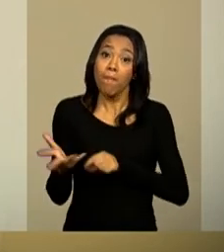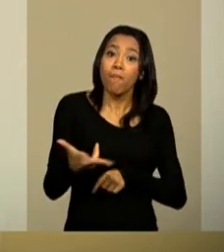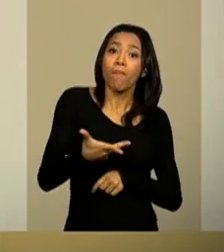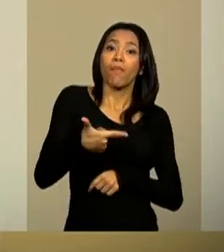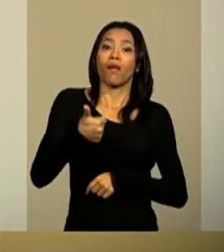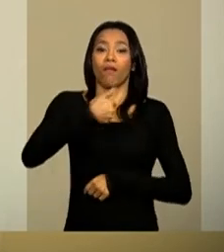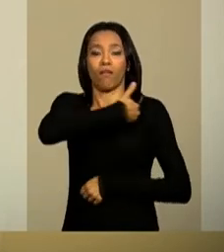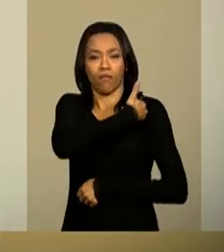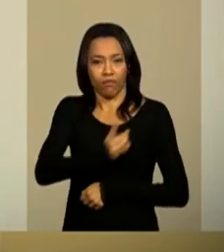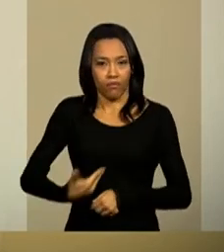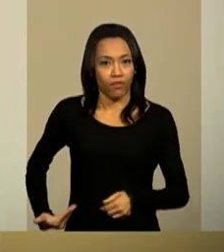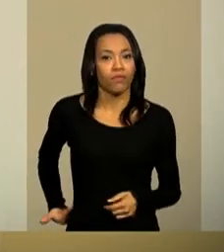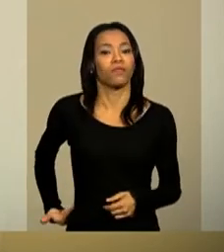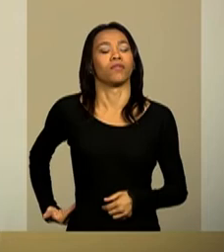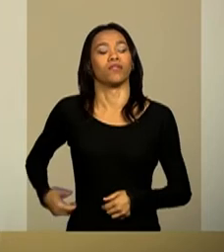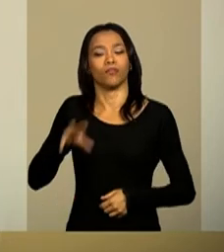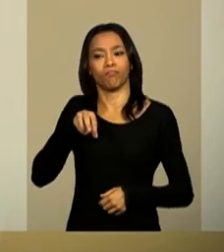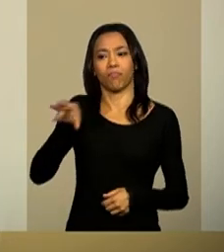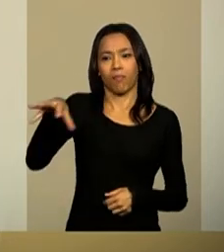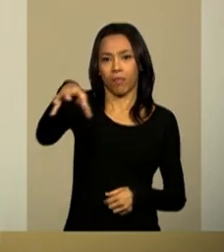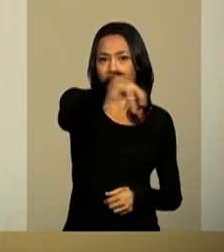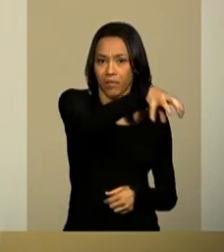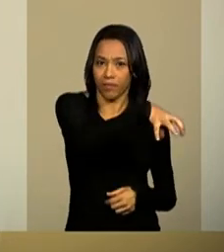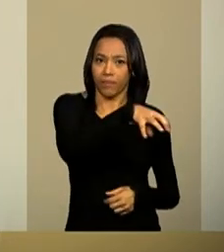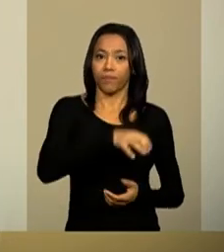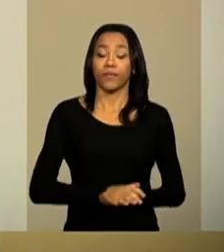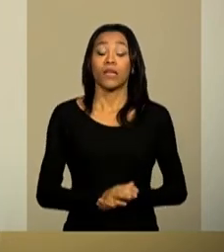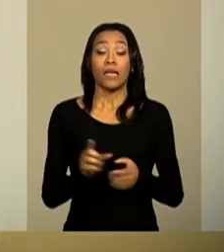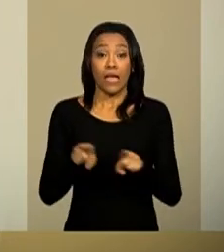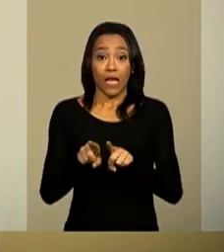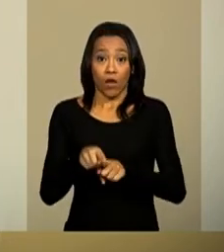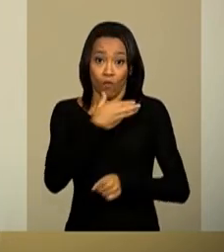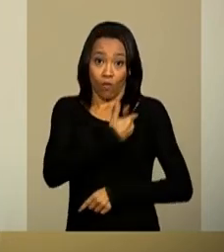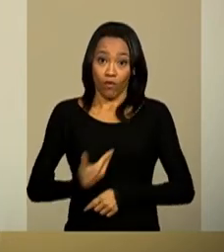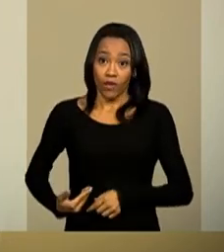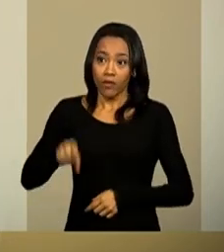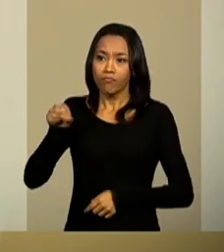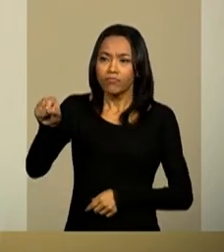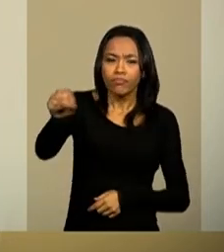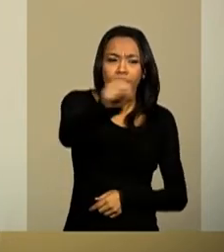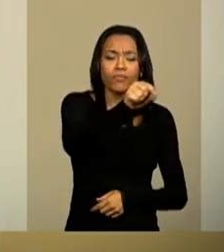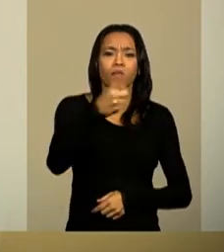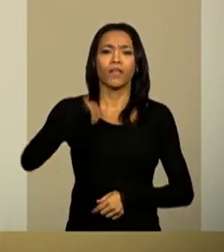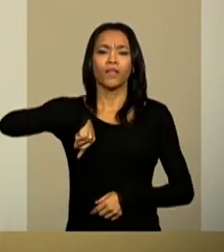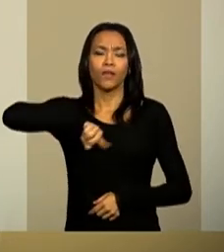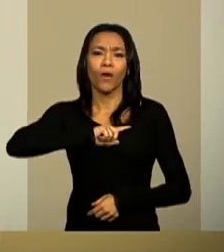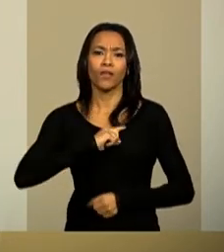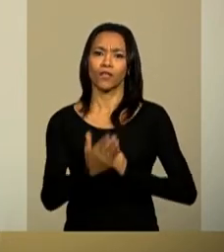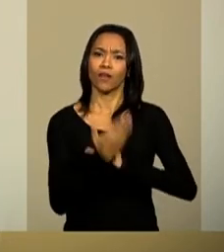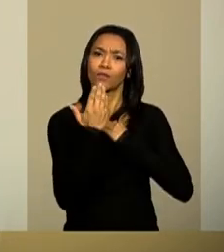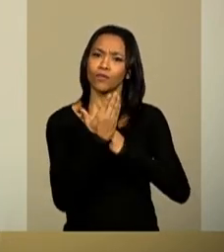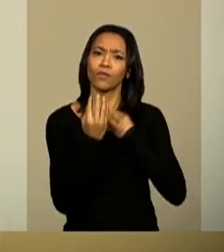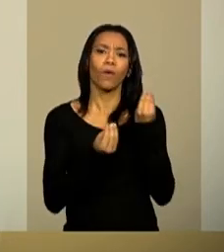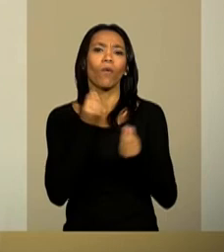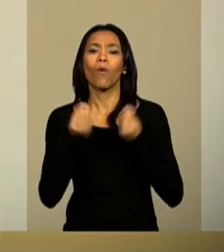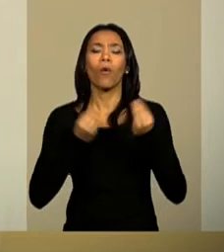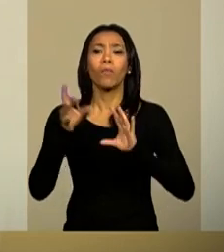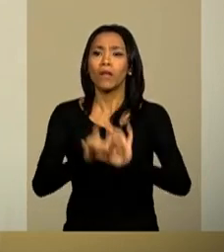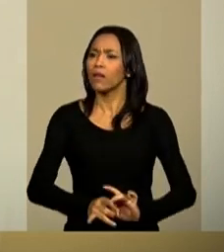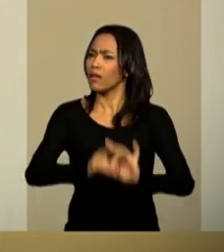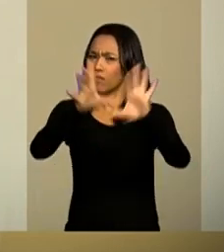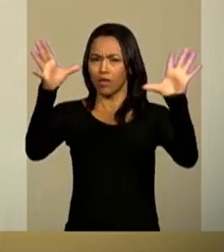mais nossas instituições democráticas. Instituições que nos respaldam tanto para garantir a liberdade